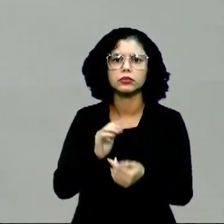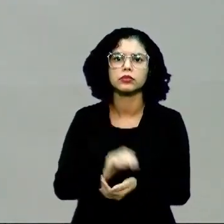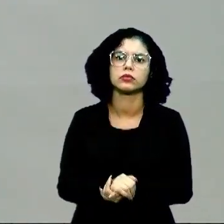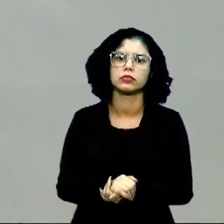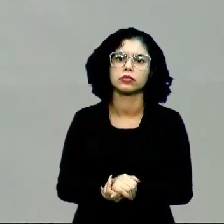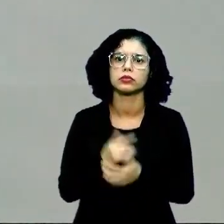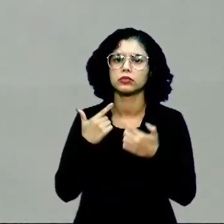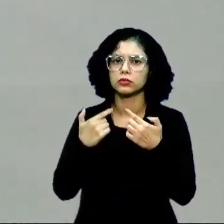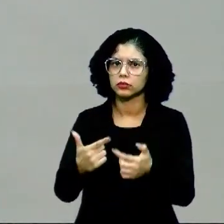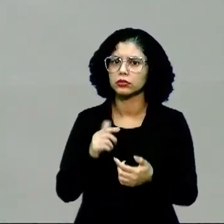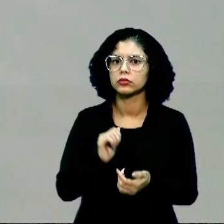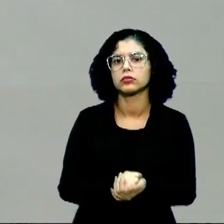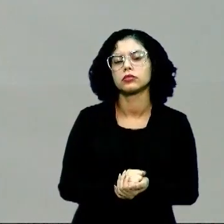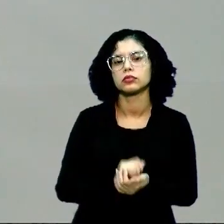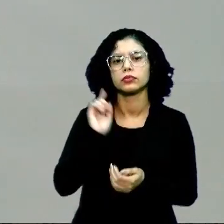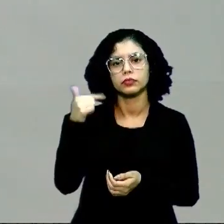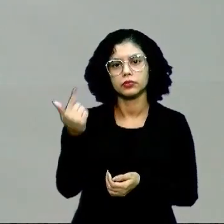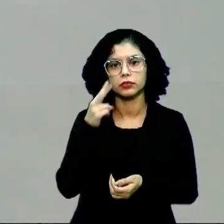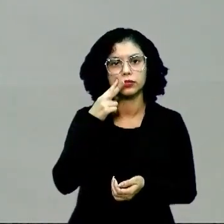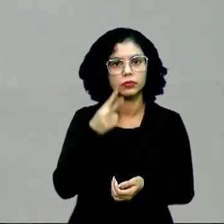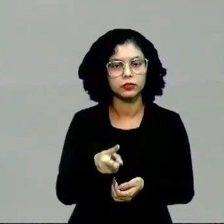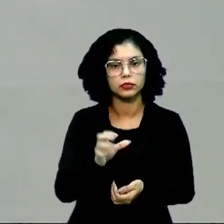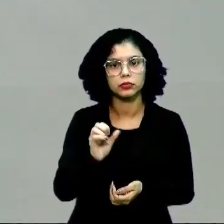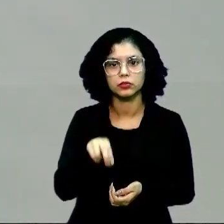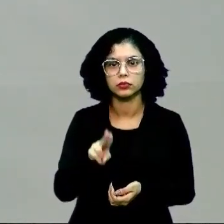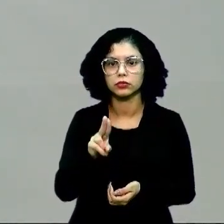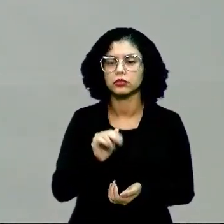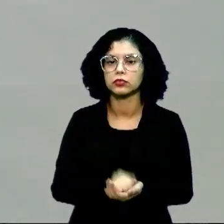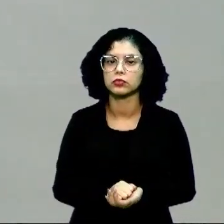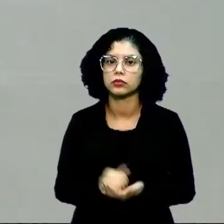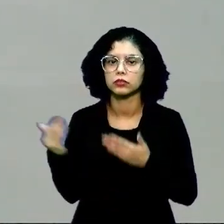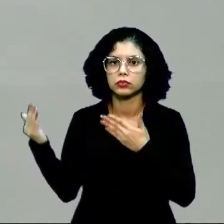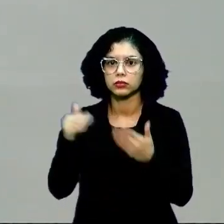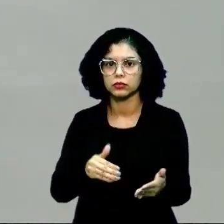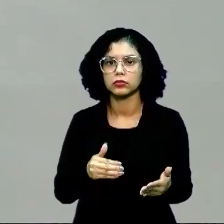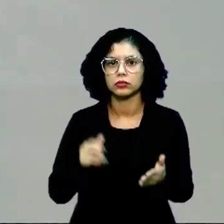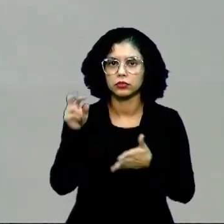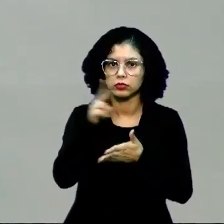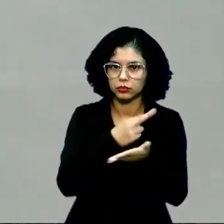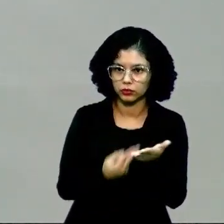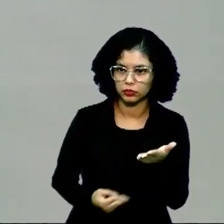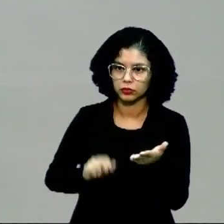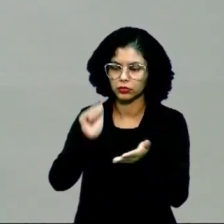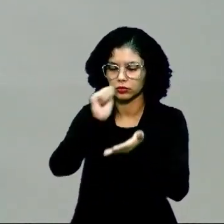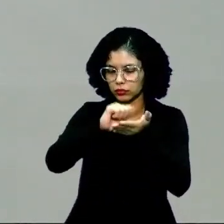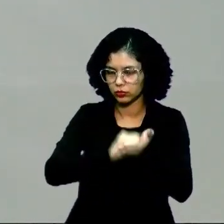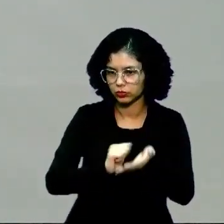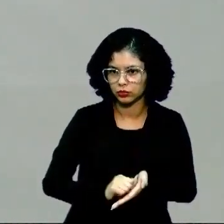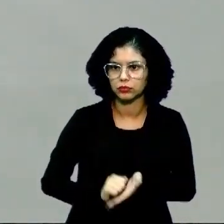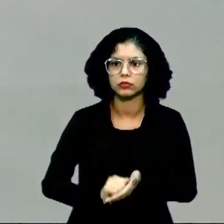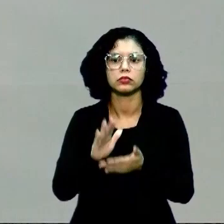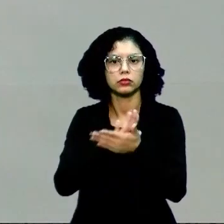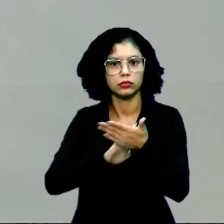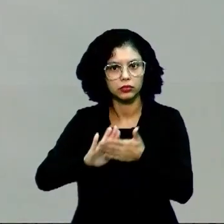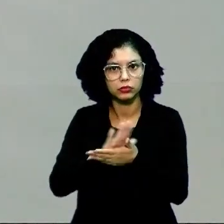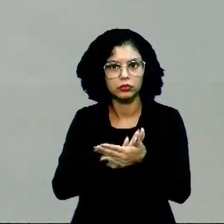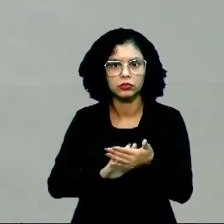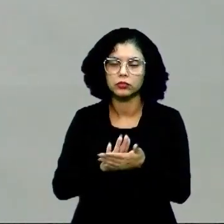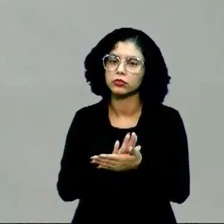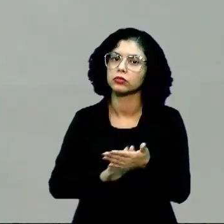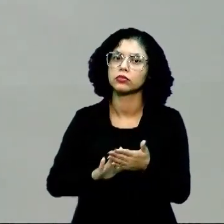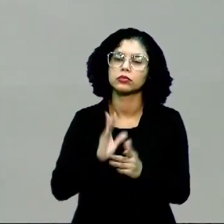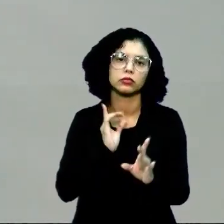armas químicas. A ONU foi lá e chegou a um relatório dizendo que não tinha, de alguma forma, de nenhuma